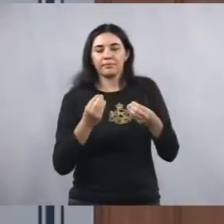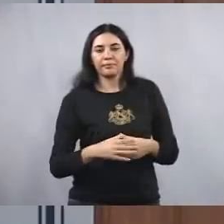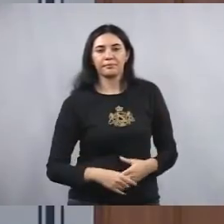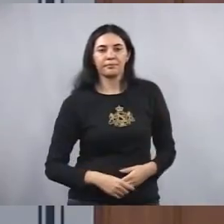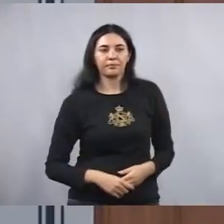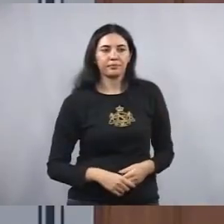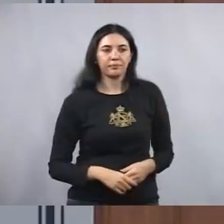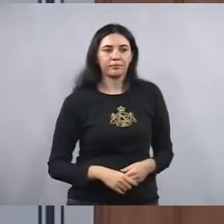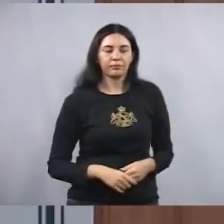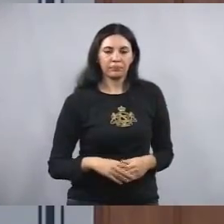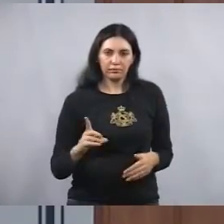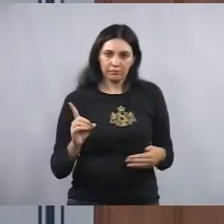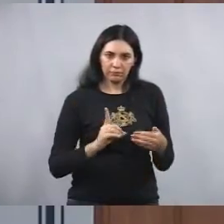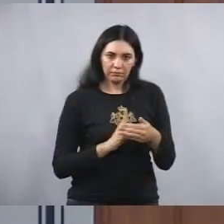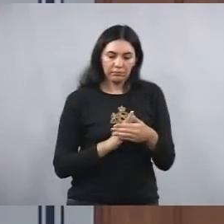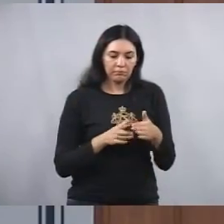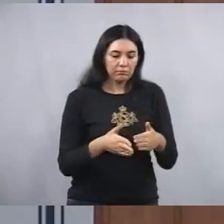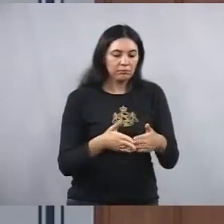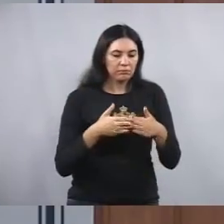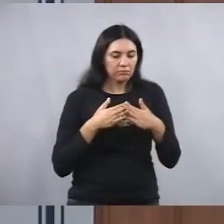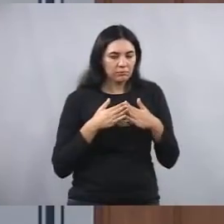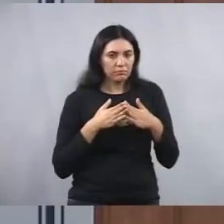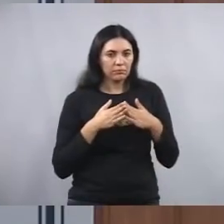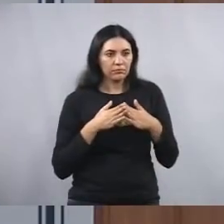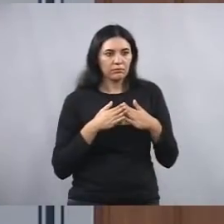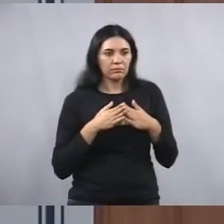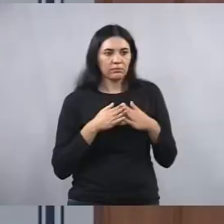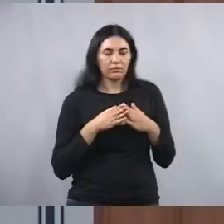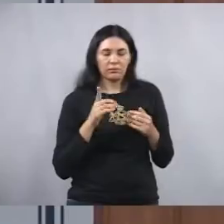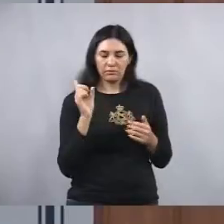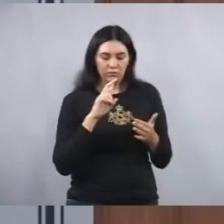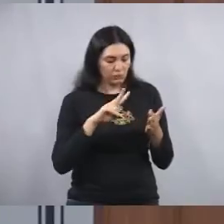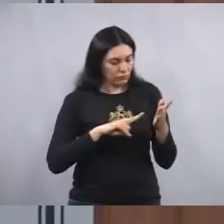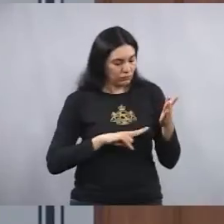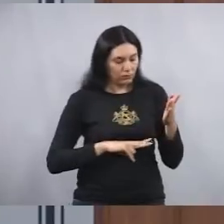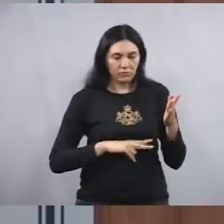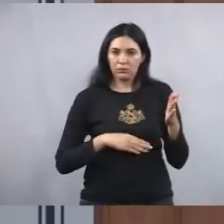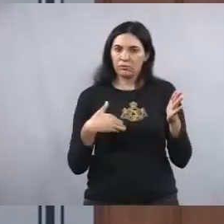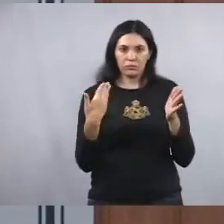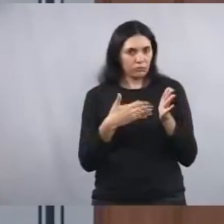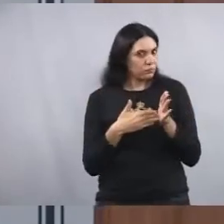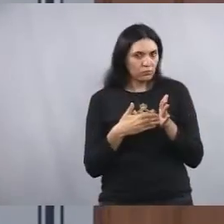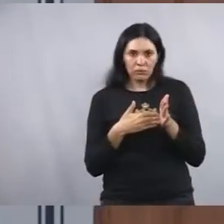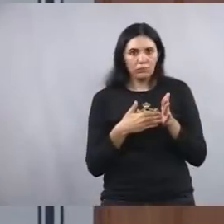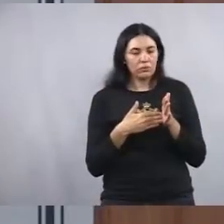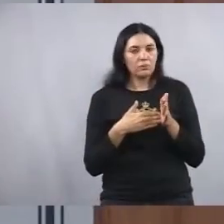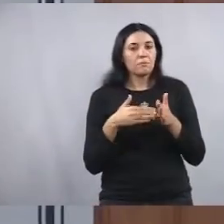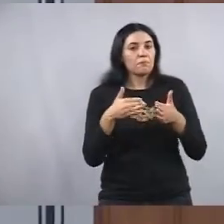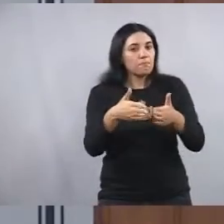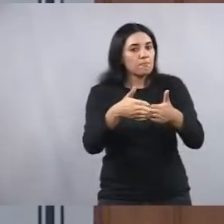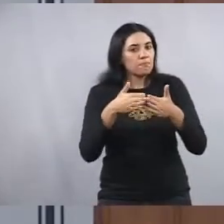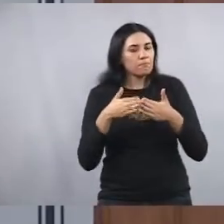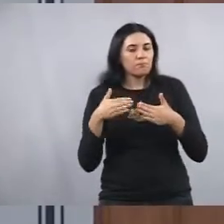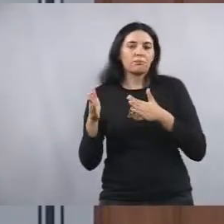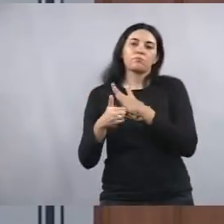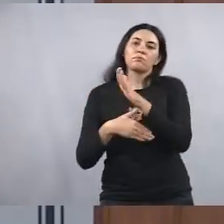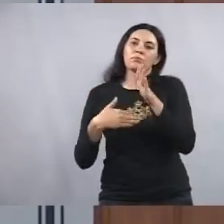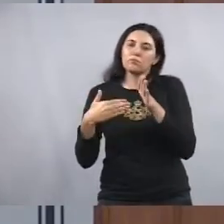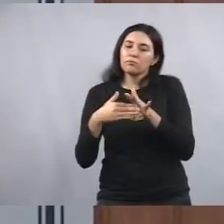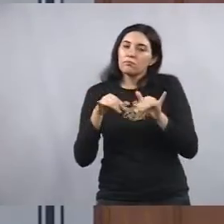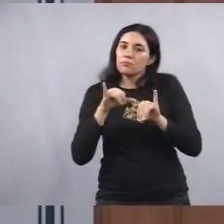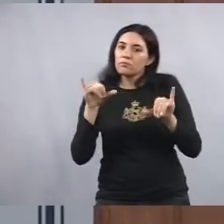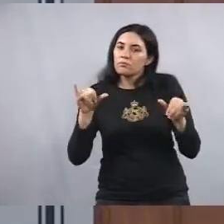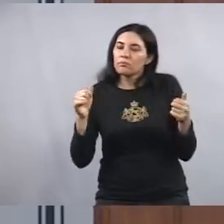bom então vem através desse segmento eu estou aqui eu não li todo o requerimento estou pedindo todas as informações possíveis